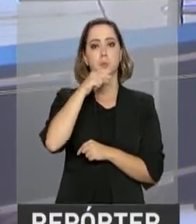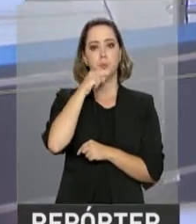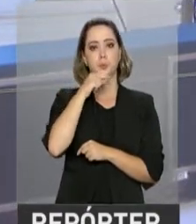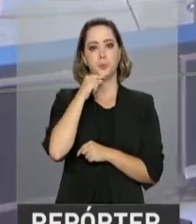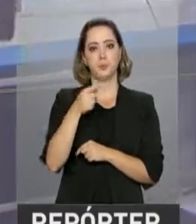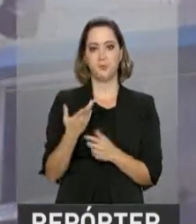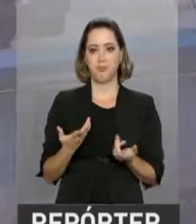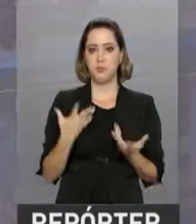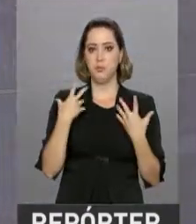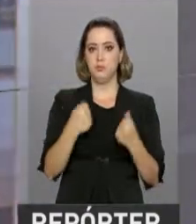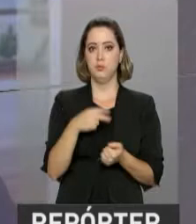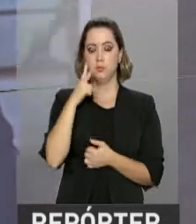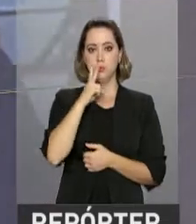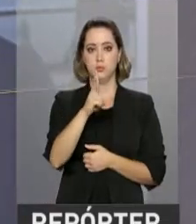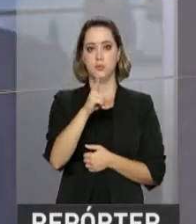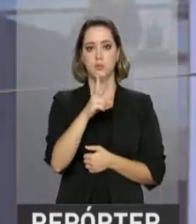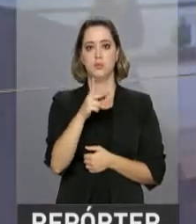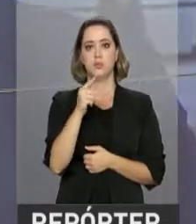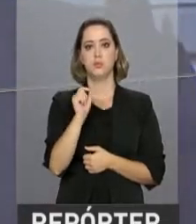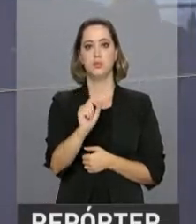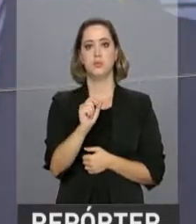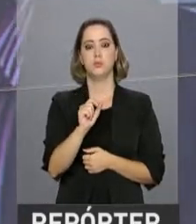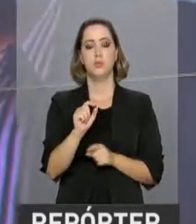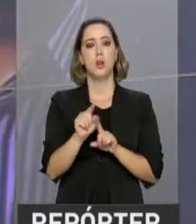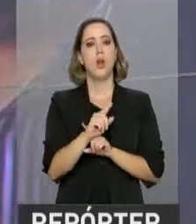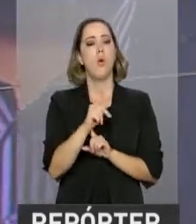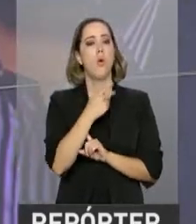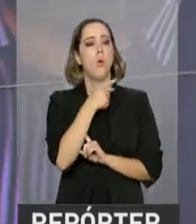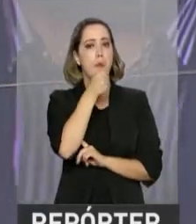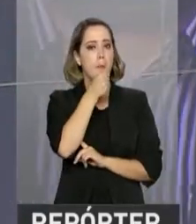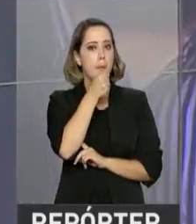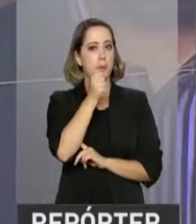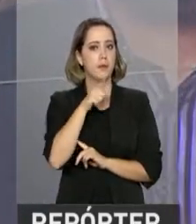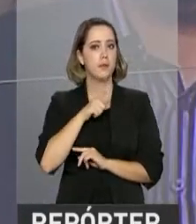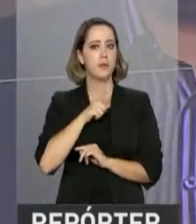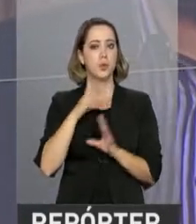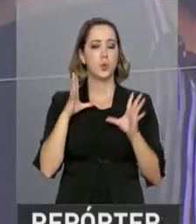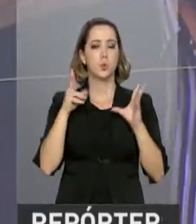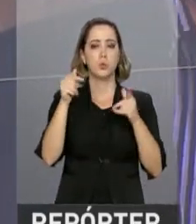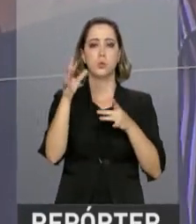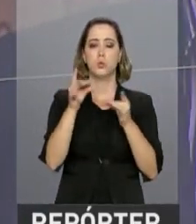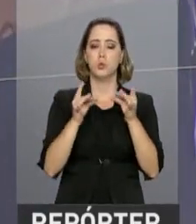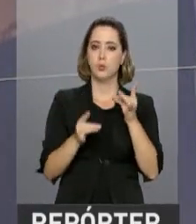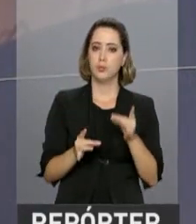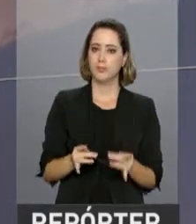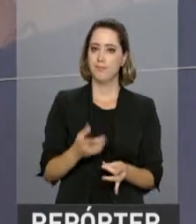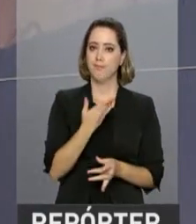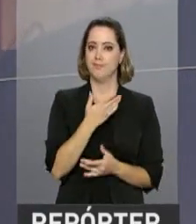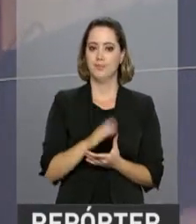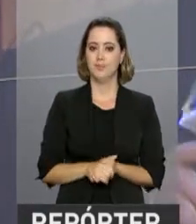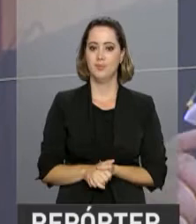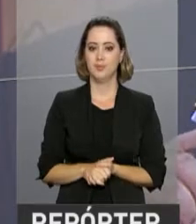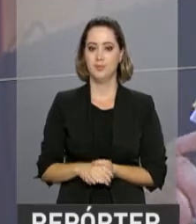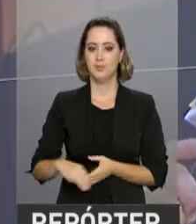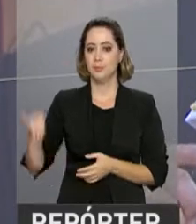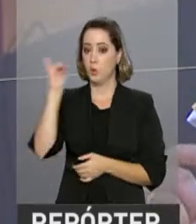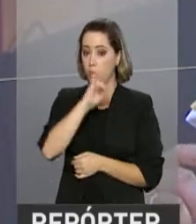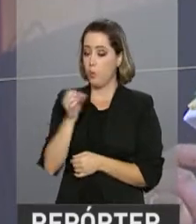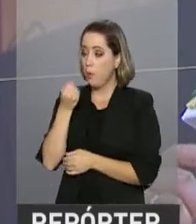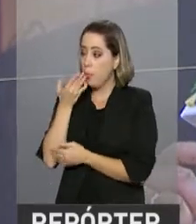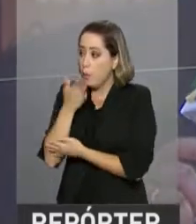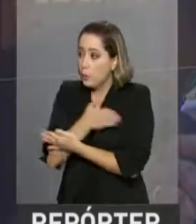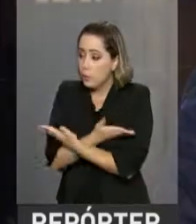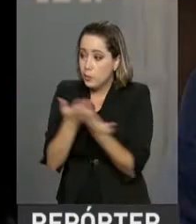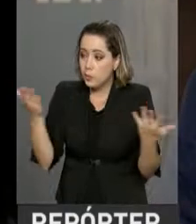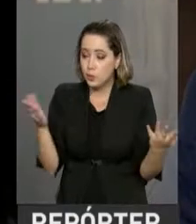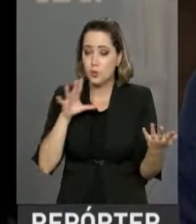isso a gente vai conversar agora com o repórter o árbitro khalil que está lá e tem os detalhes para a gente olá kalil à la roberto boa